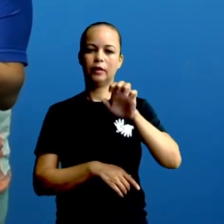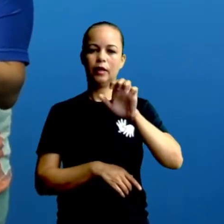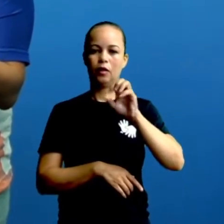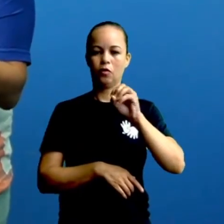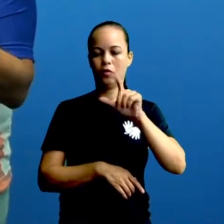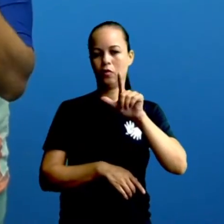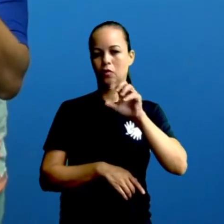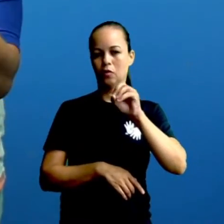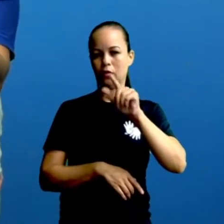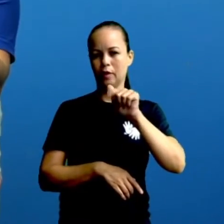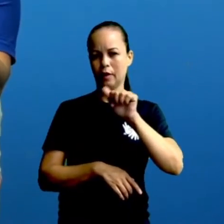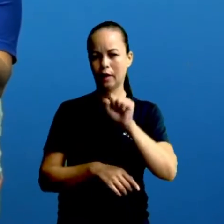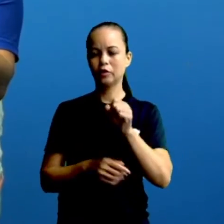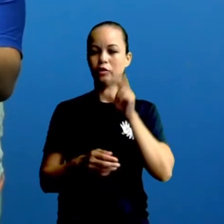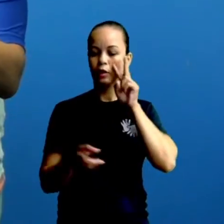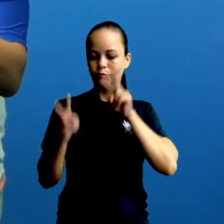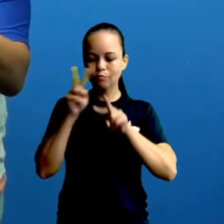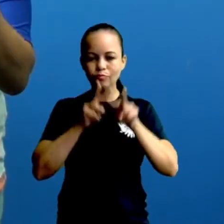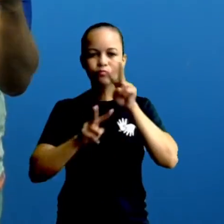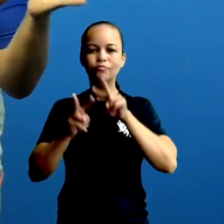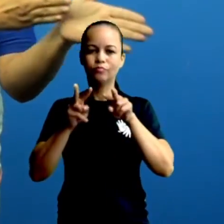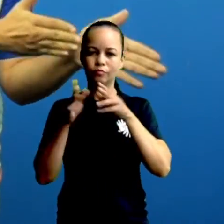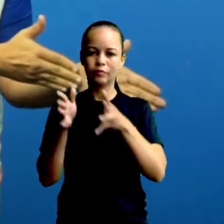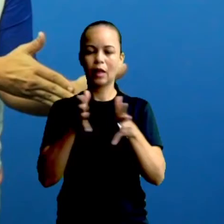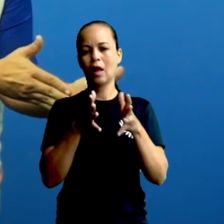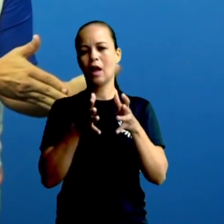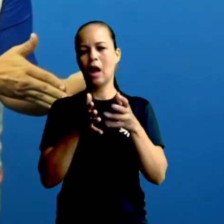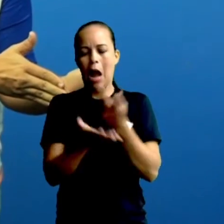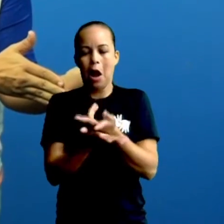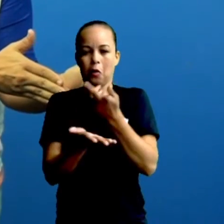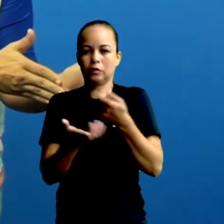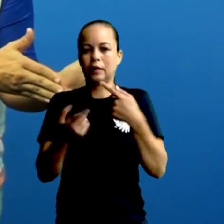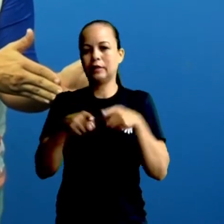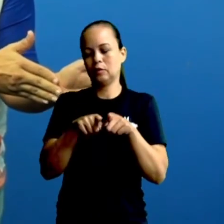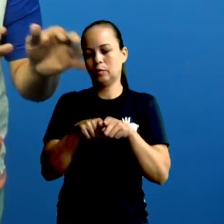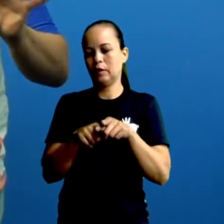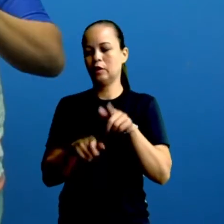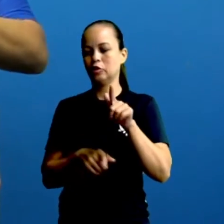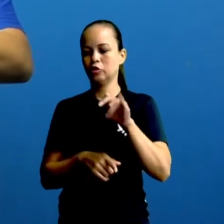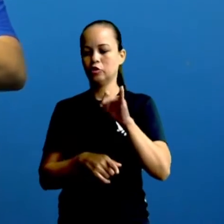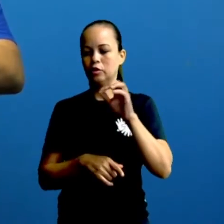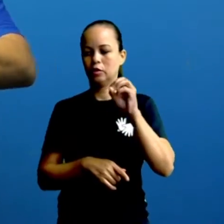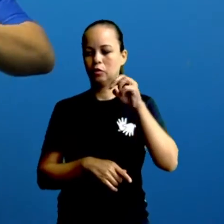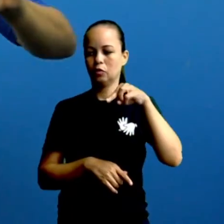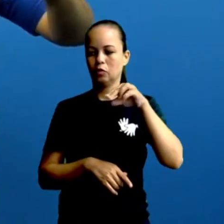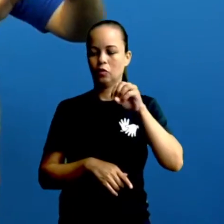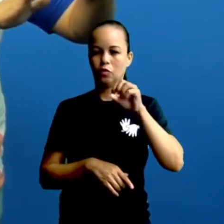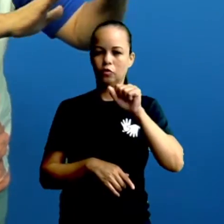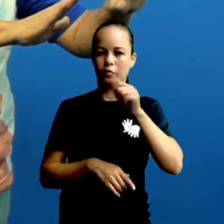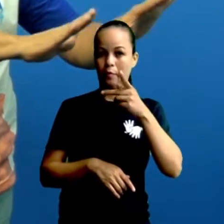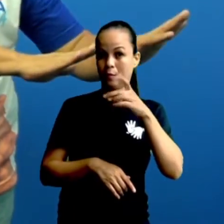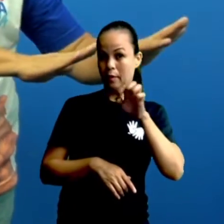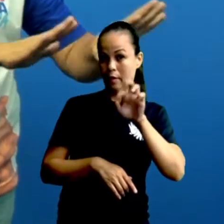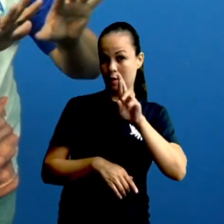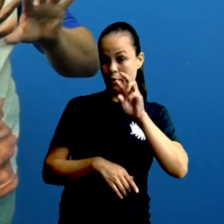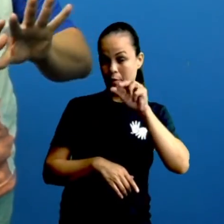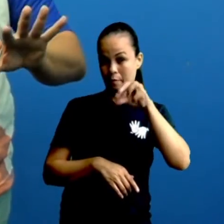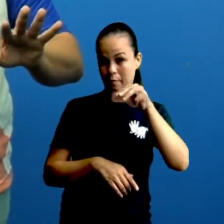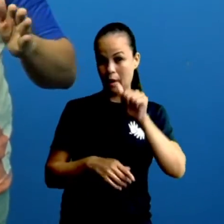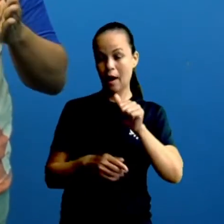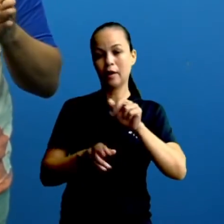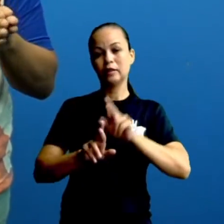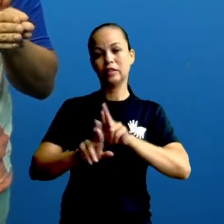reproduzem os gametas são visíveis. Assim como acontece com as gimnospermas. Diferente das